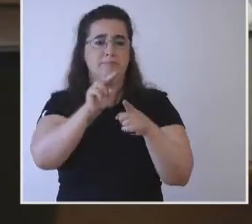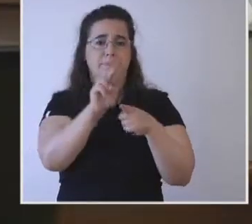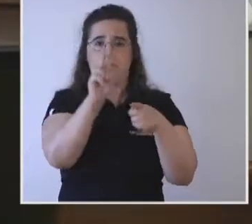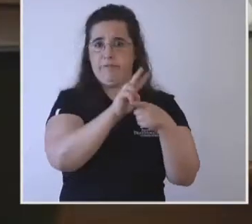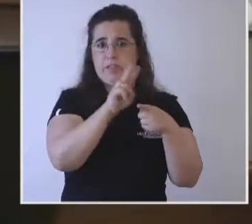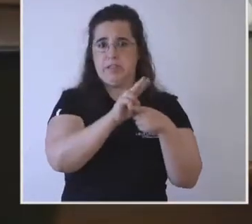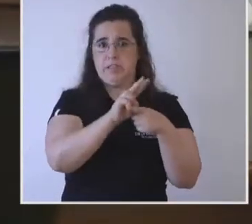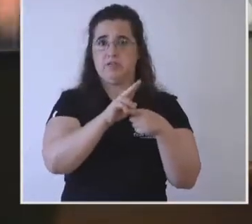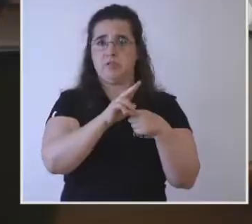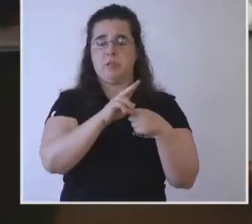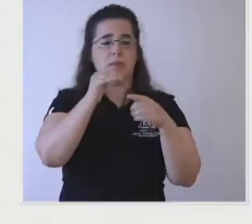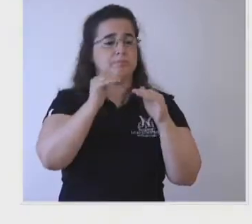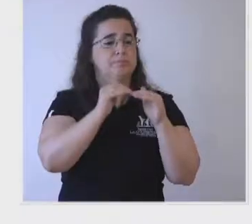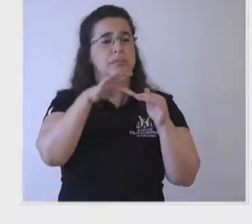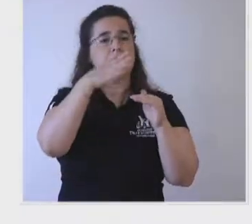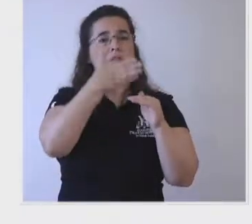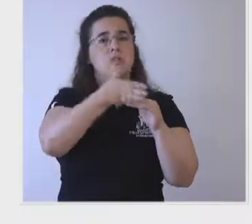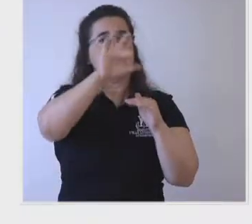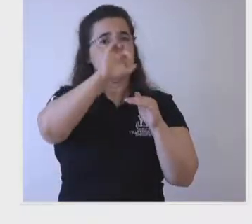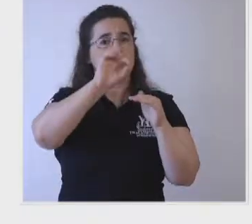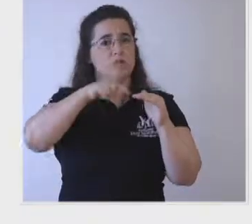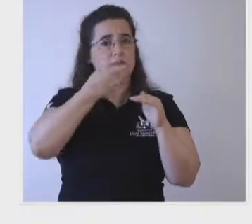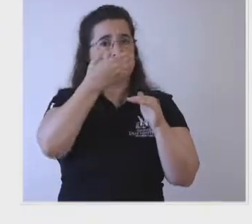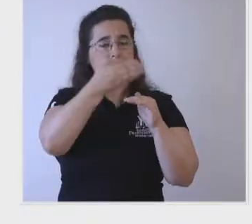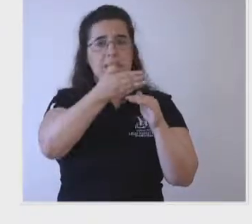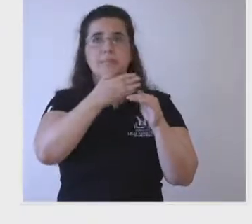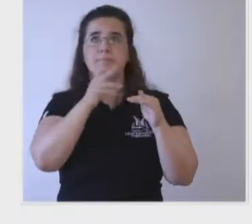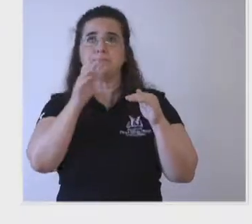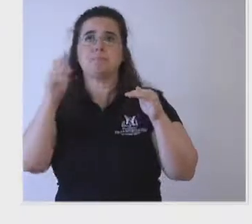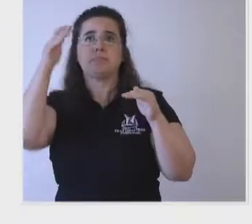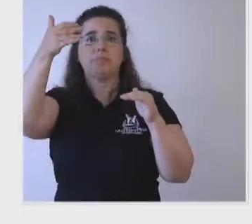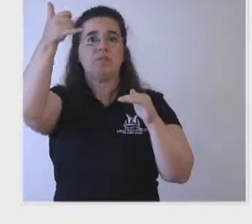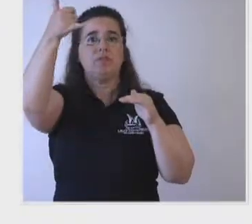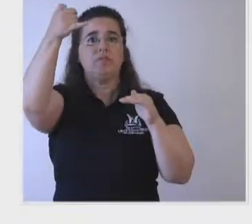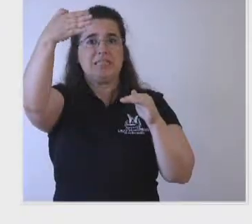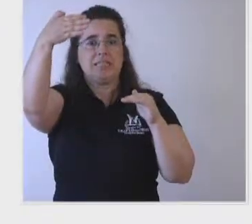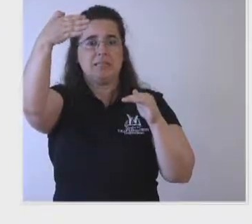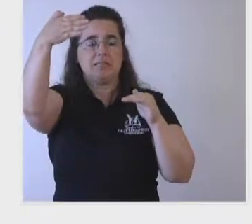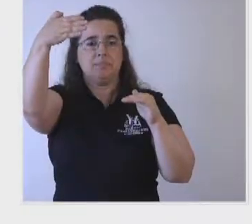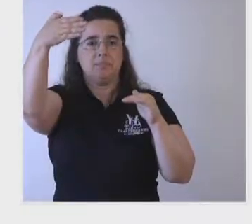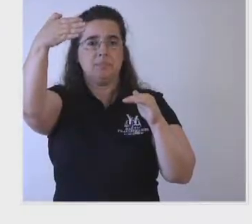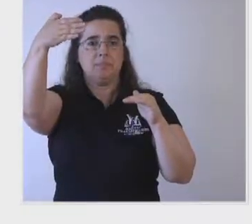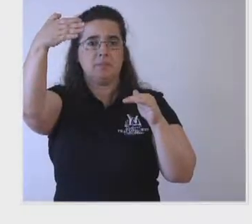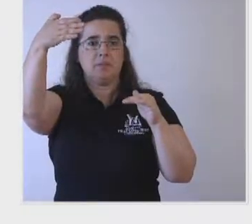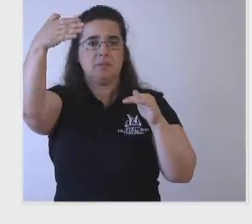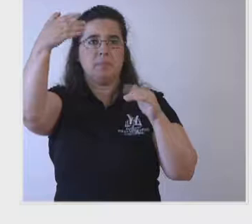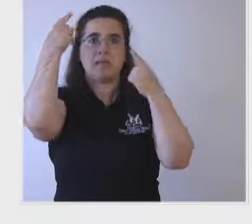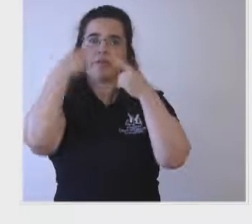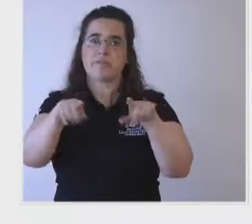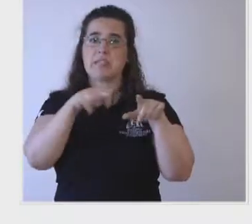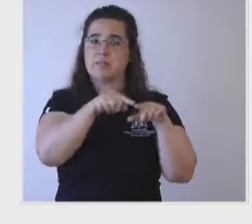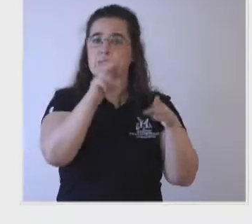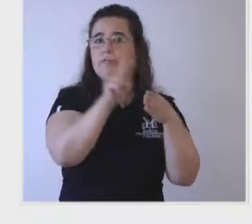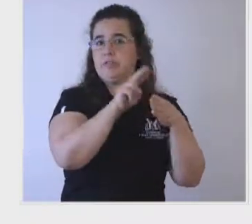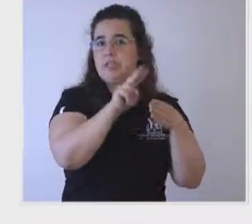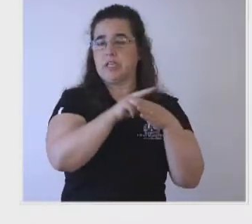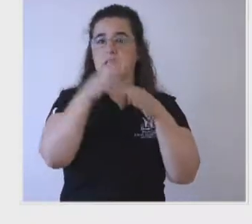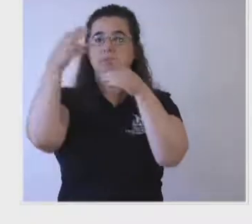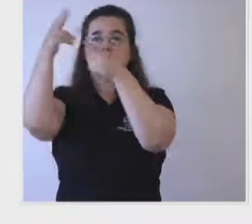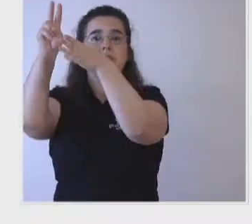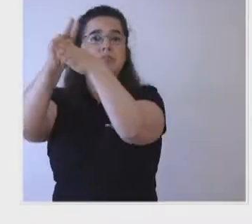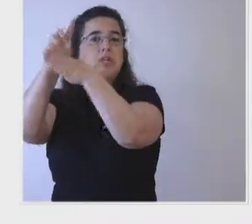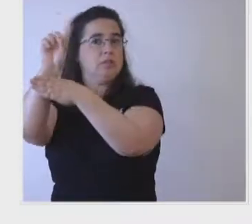os não-vegetarianos adventistas. Não estamos a falar de lá fora. Eu friso isto muitas vezes, para não haver confusão na